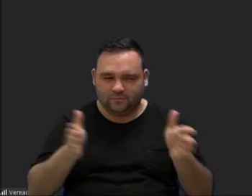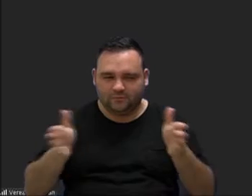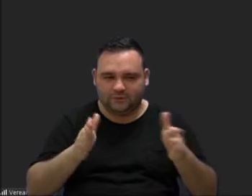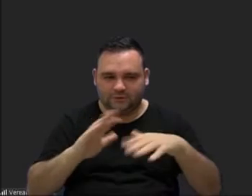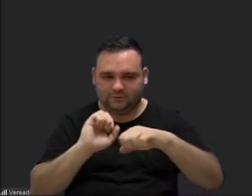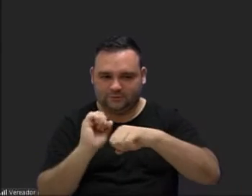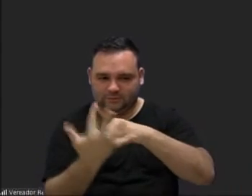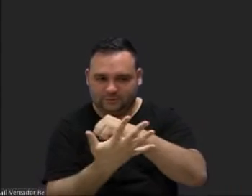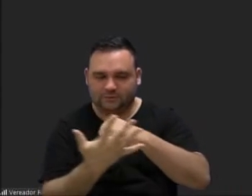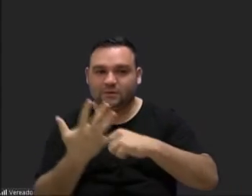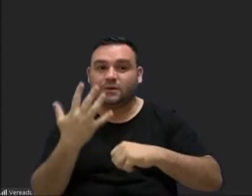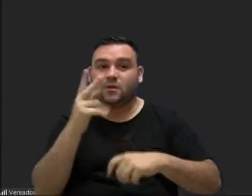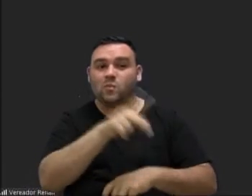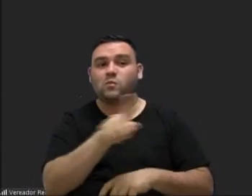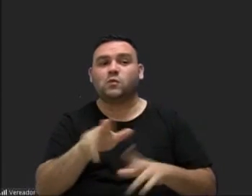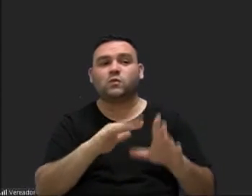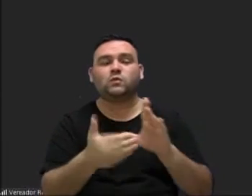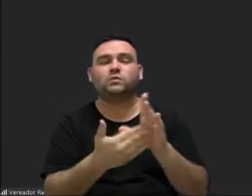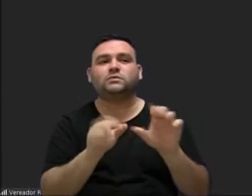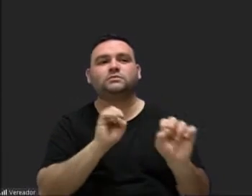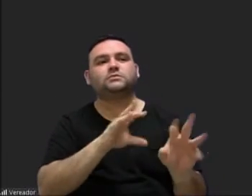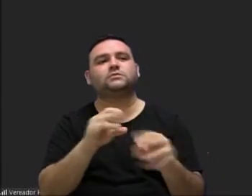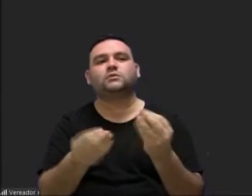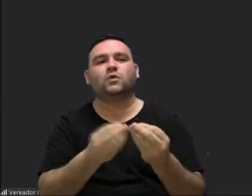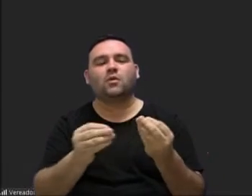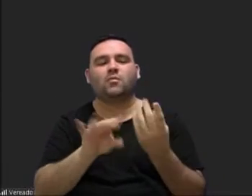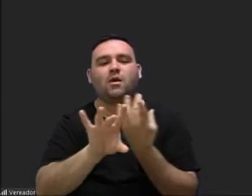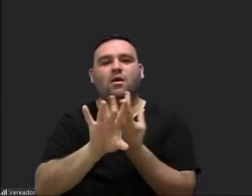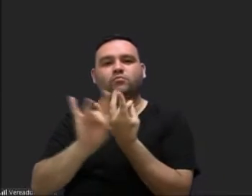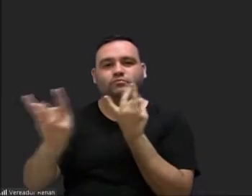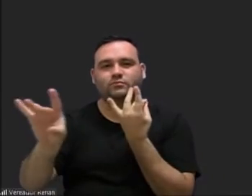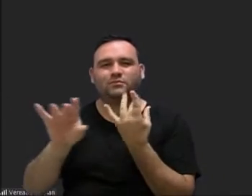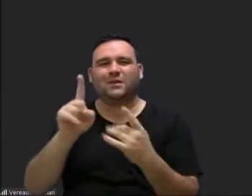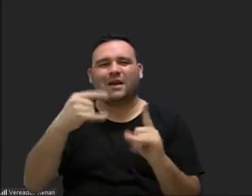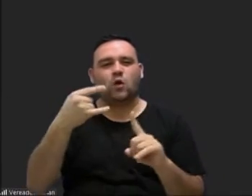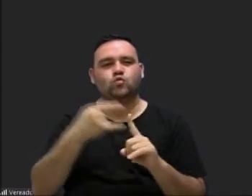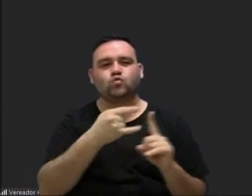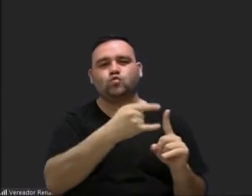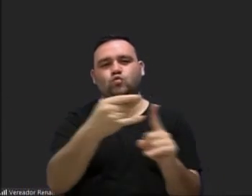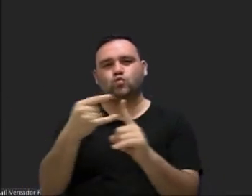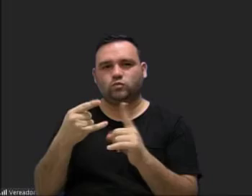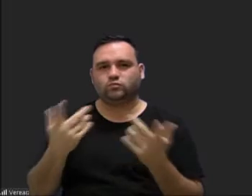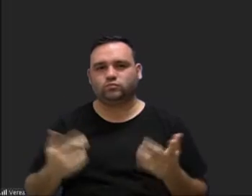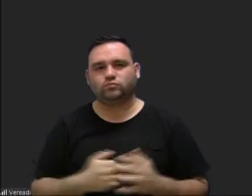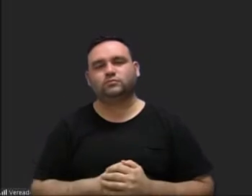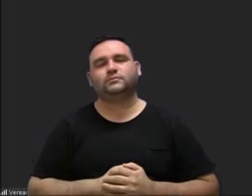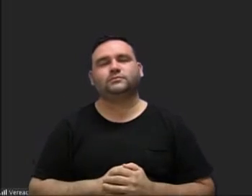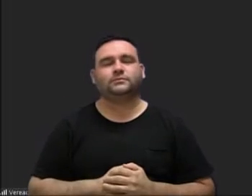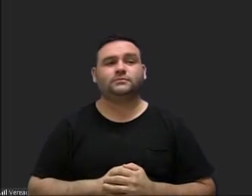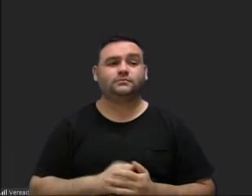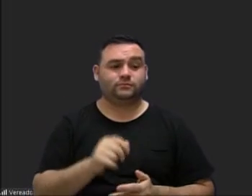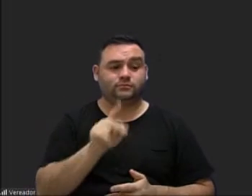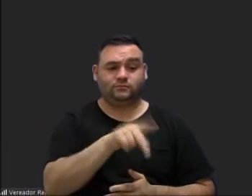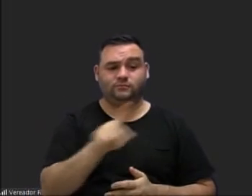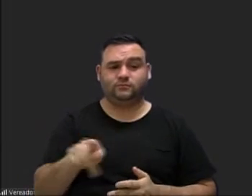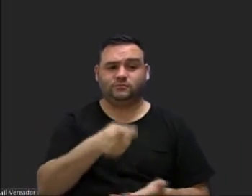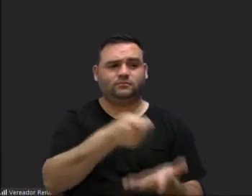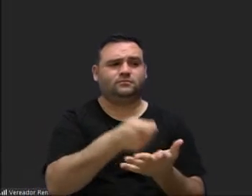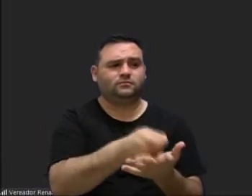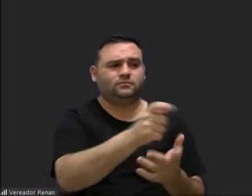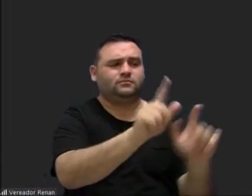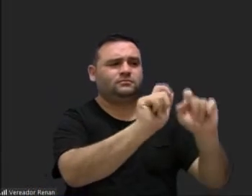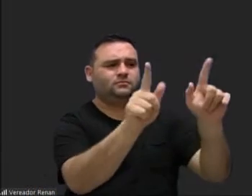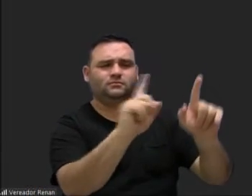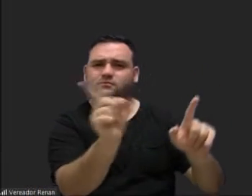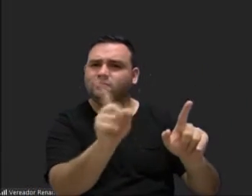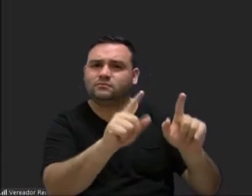pandemia os professores têm dado aula de forma remota pelo zoom como nós estamos fazendo o professor não abriga o aluno